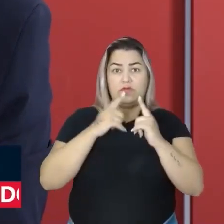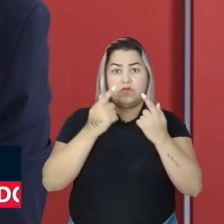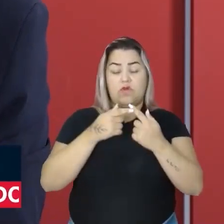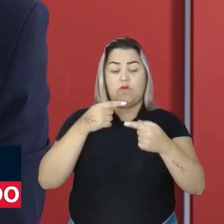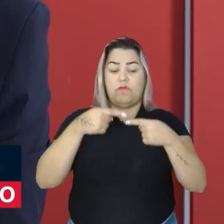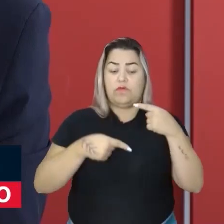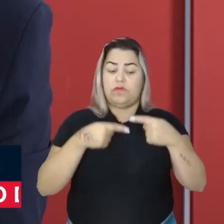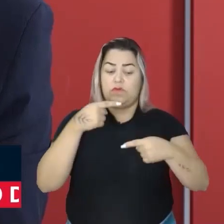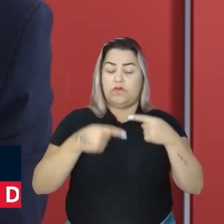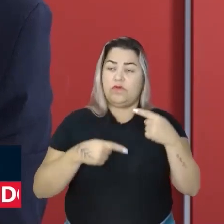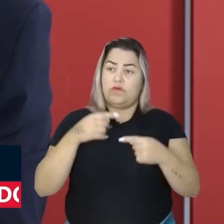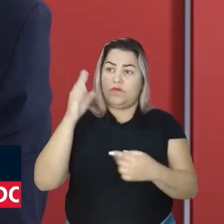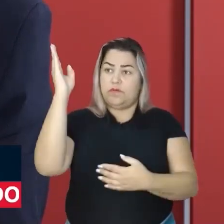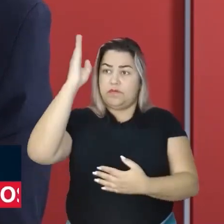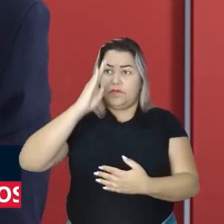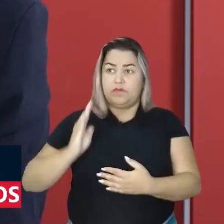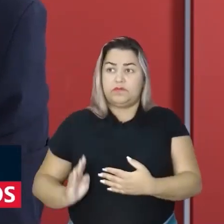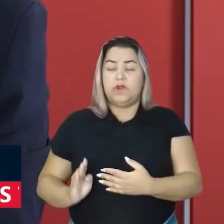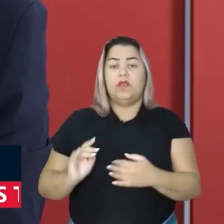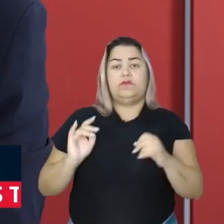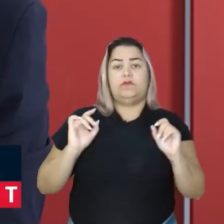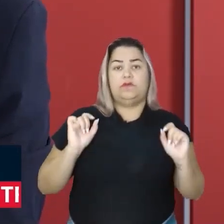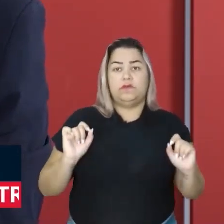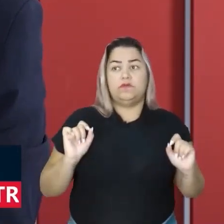tenho dito, né, o Brasil, a formar o Brasil,